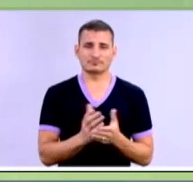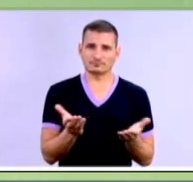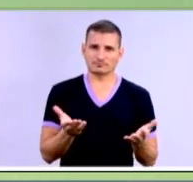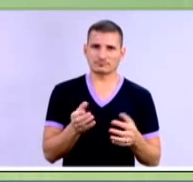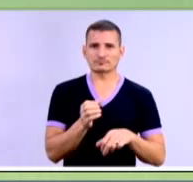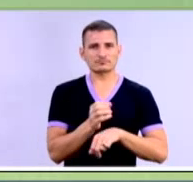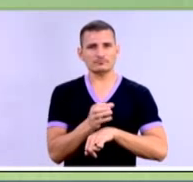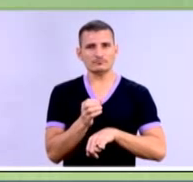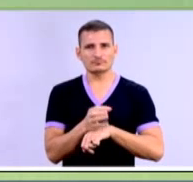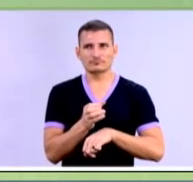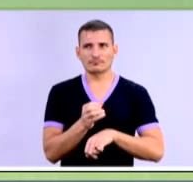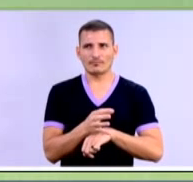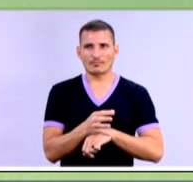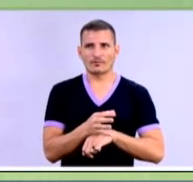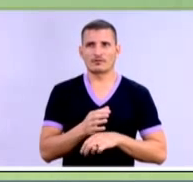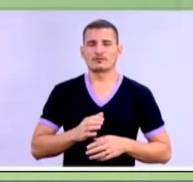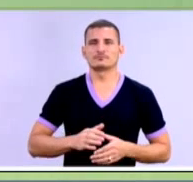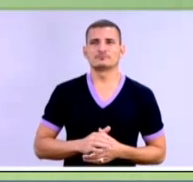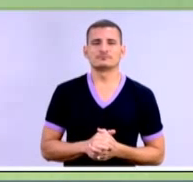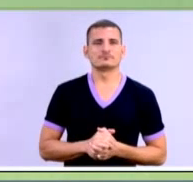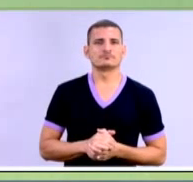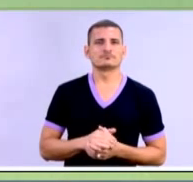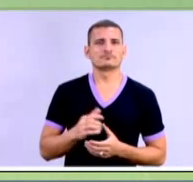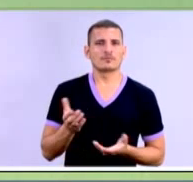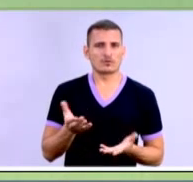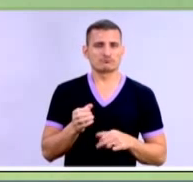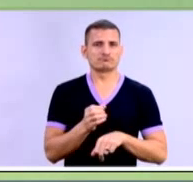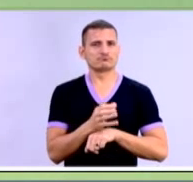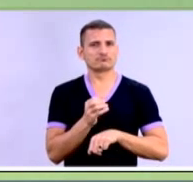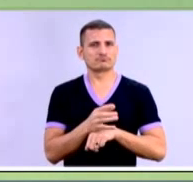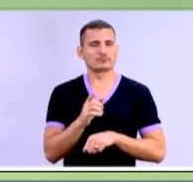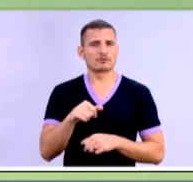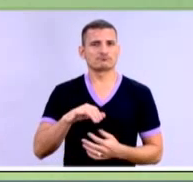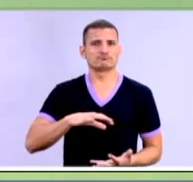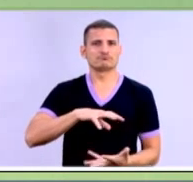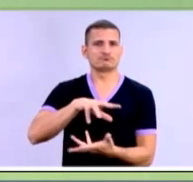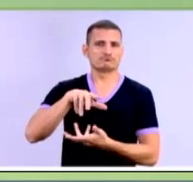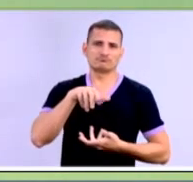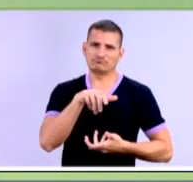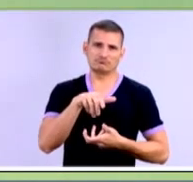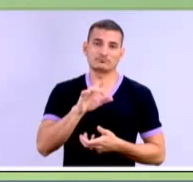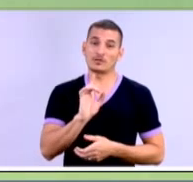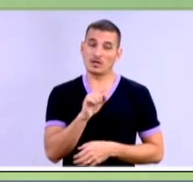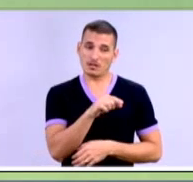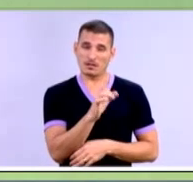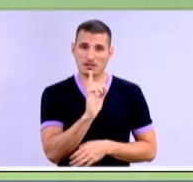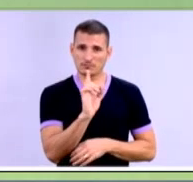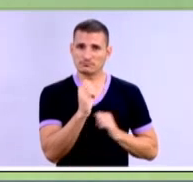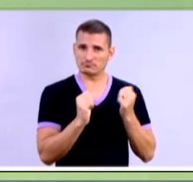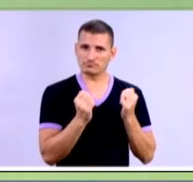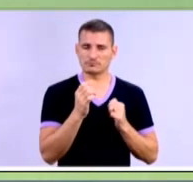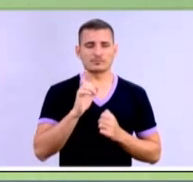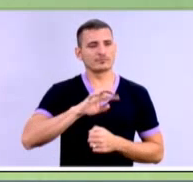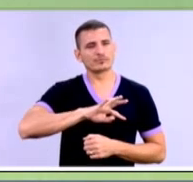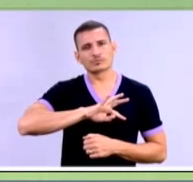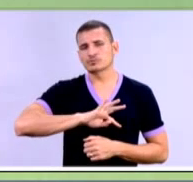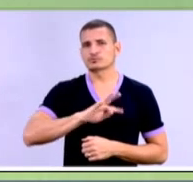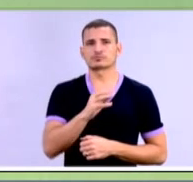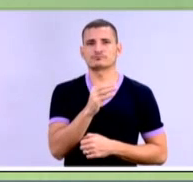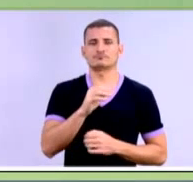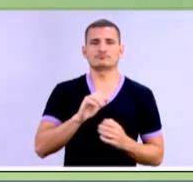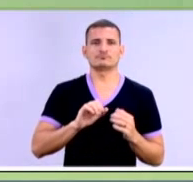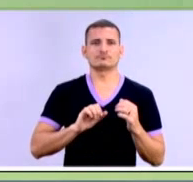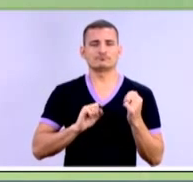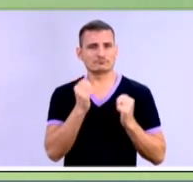se torna, vamos dizer assim, global, né? Não é só para ele, é para todos os fabricantes. Havia